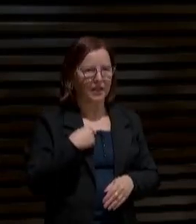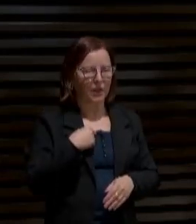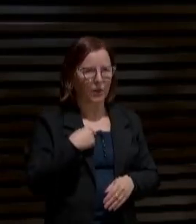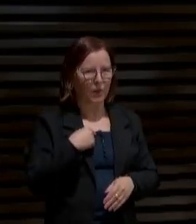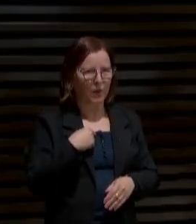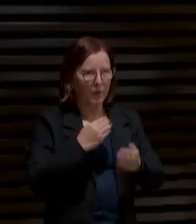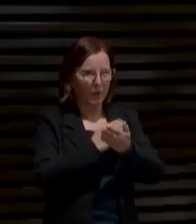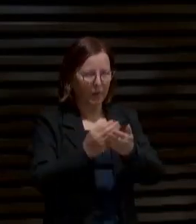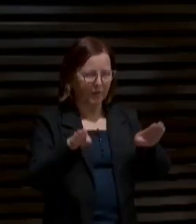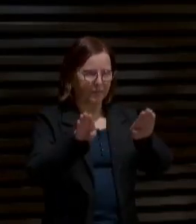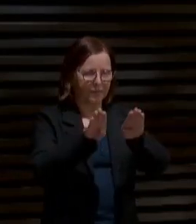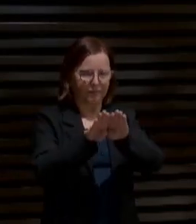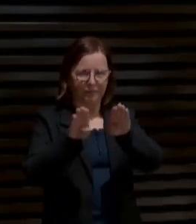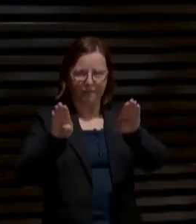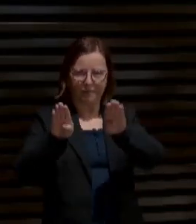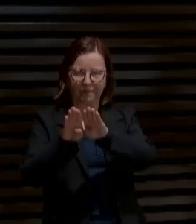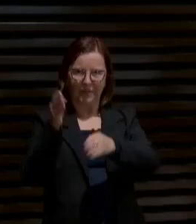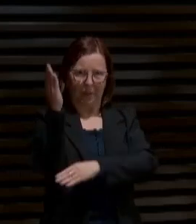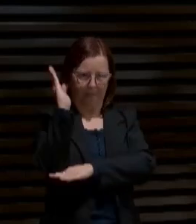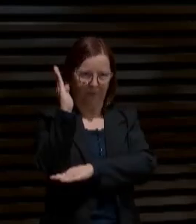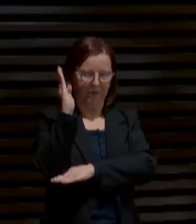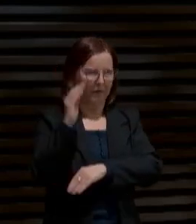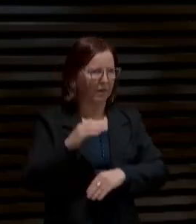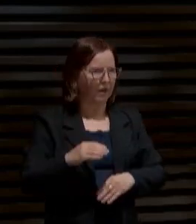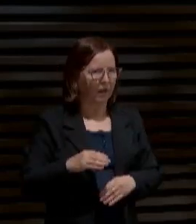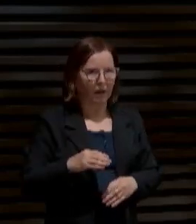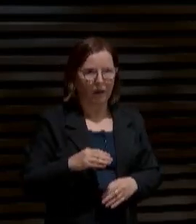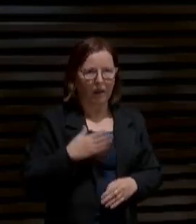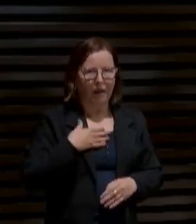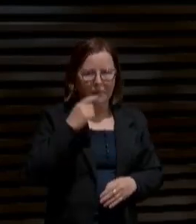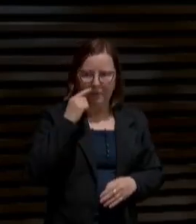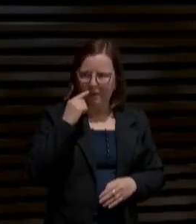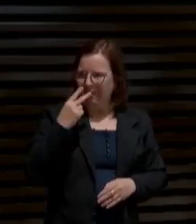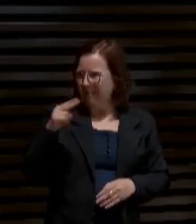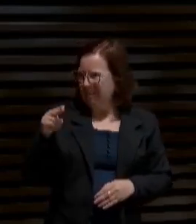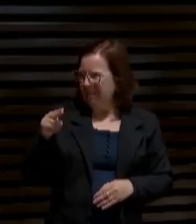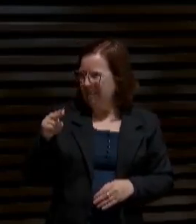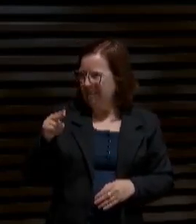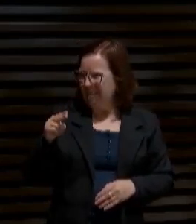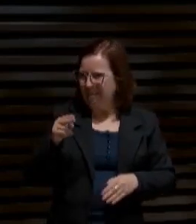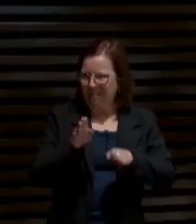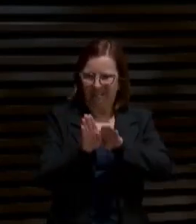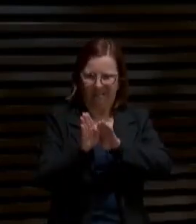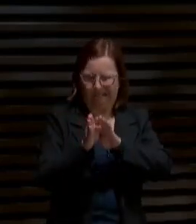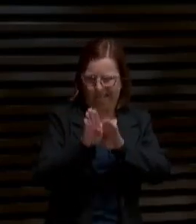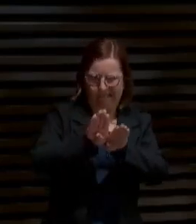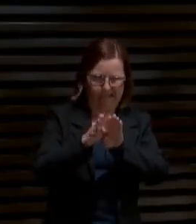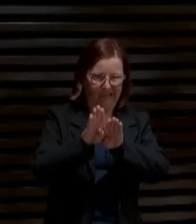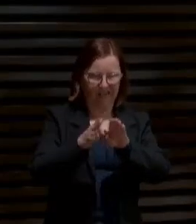matar juntar quando meu pai foi lá meus irmãos os prego torto porque eu queria fazer como ele e